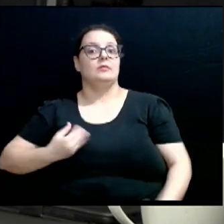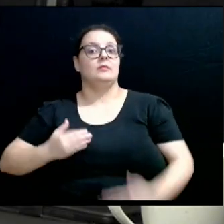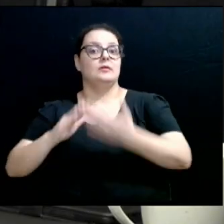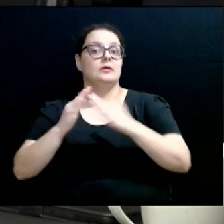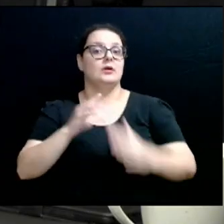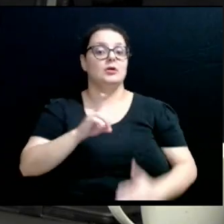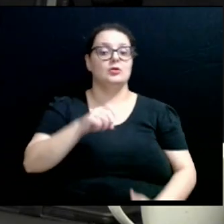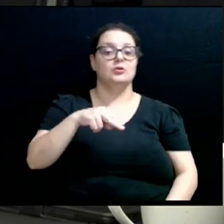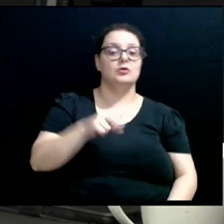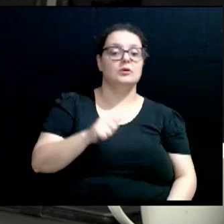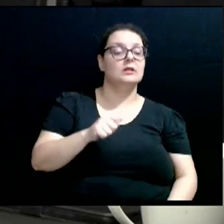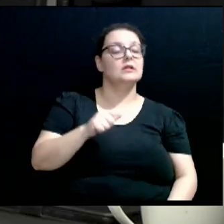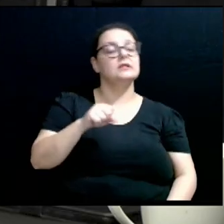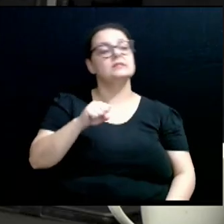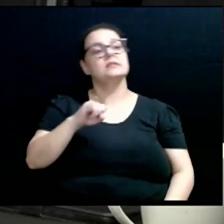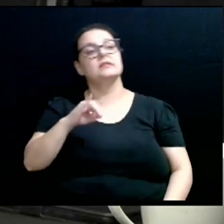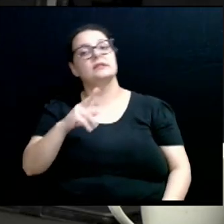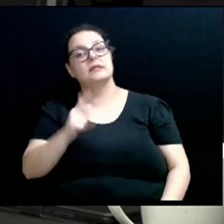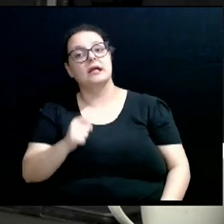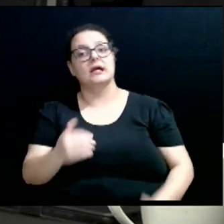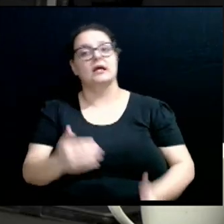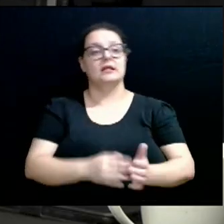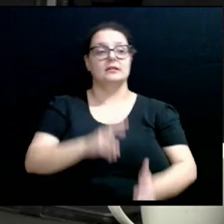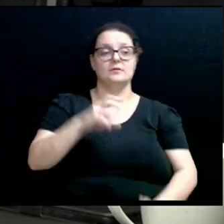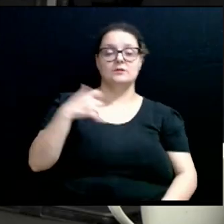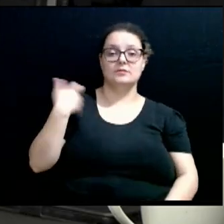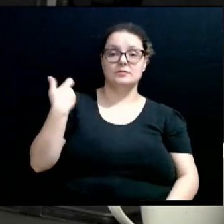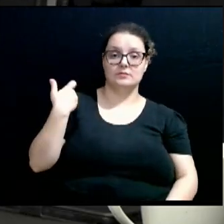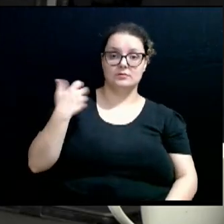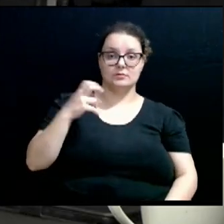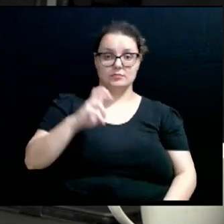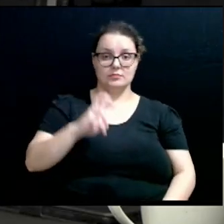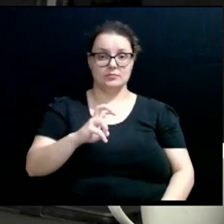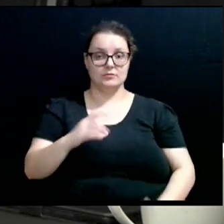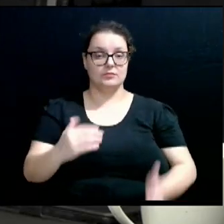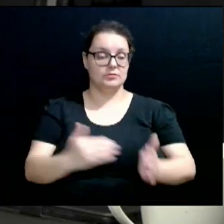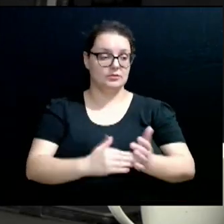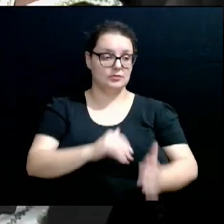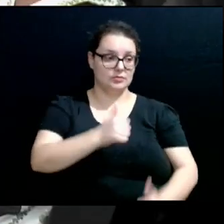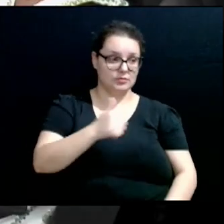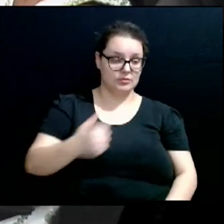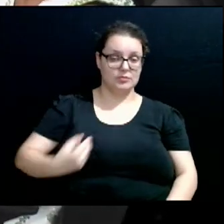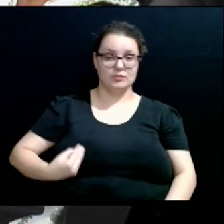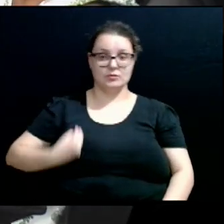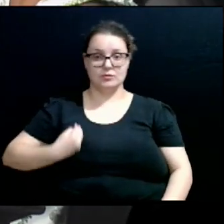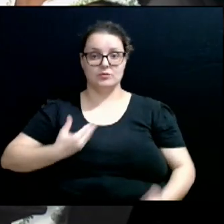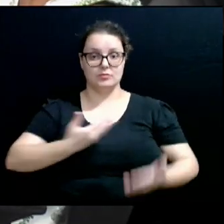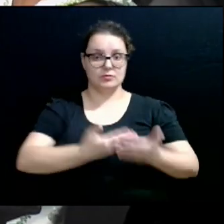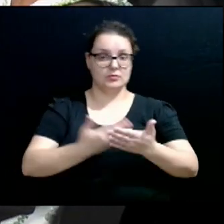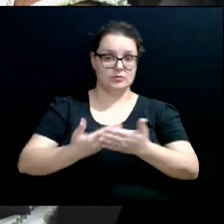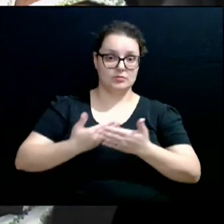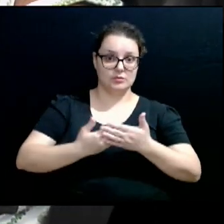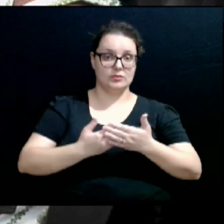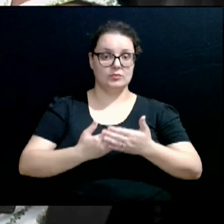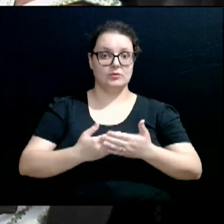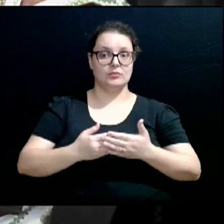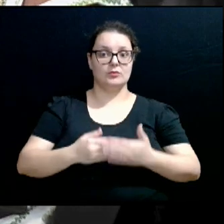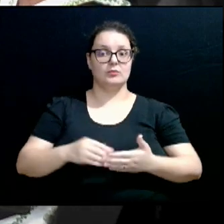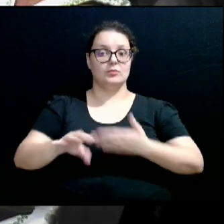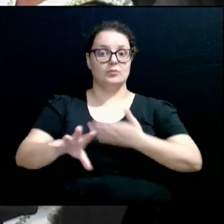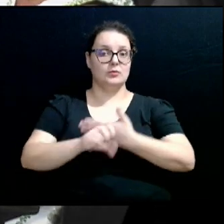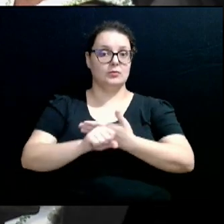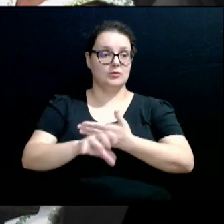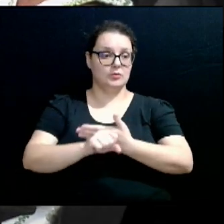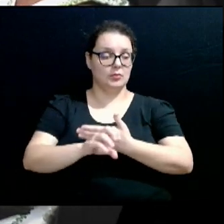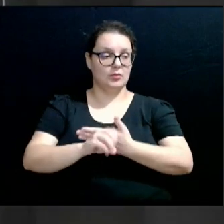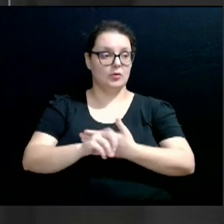Paulo, até os 5 anos. Dos 5 aos 11, viveu e estudou em um orfanato, lá no Jabaquara,